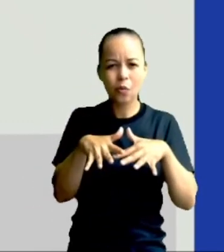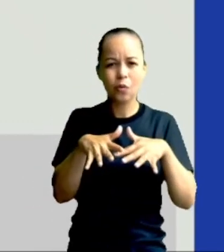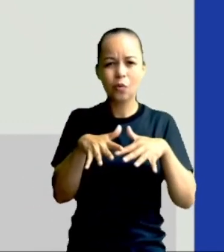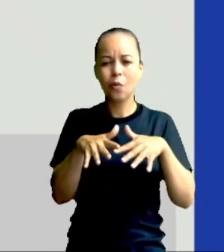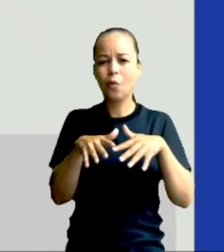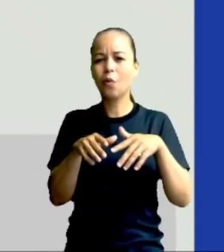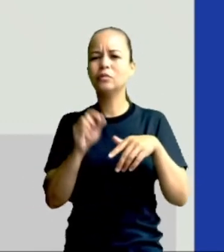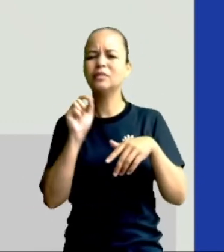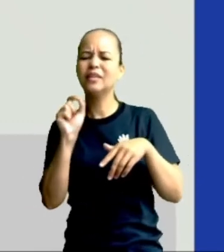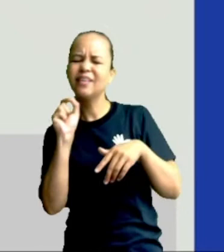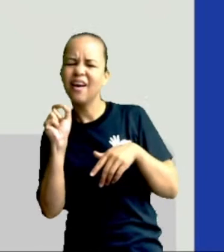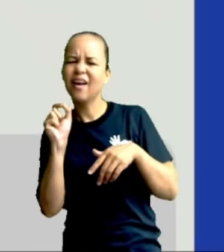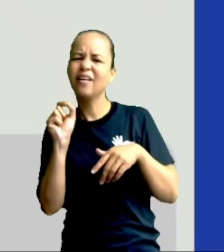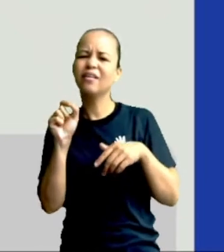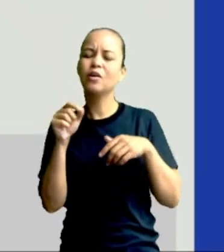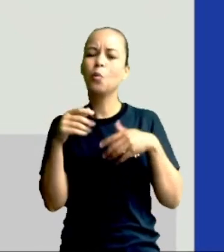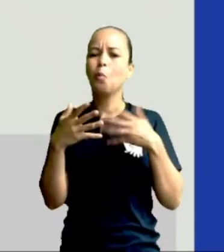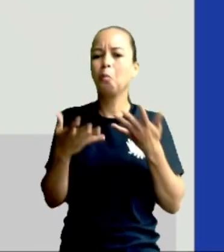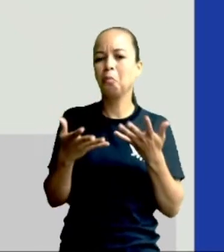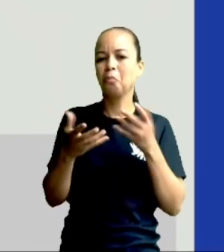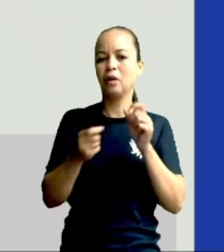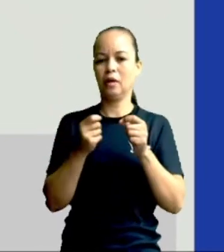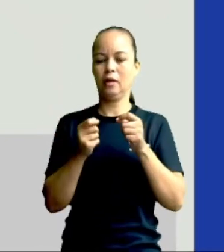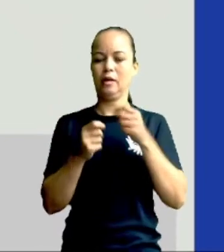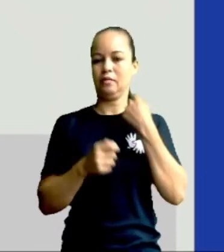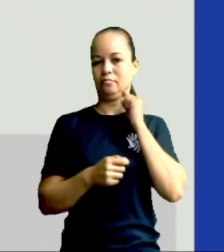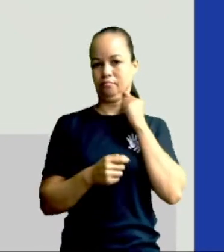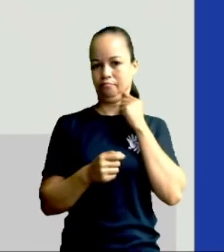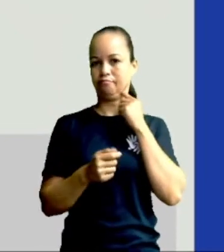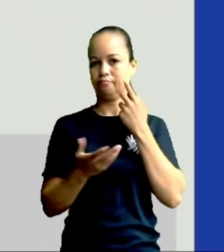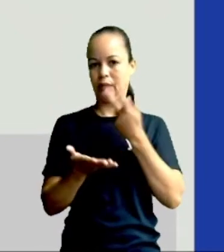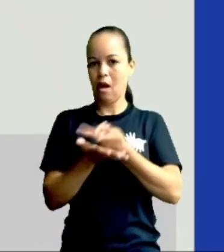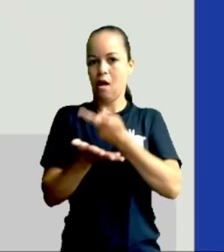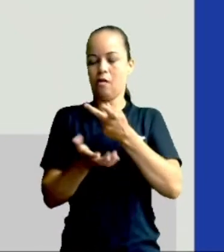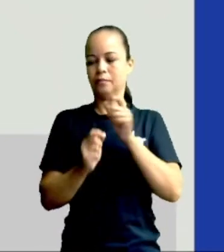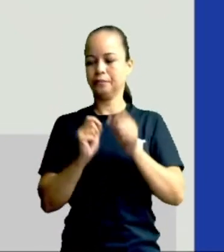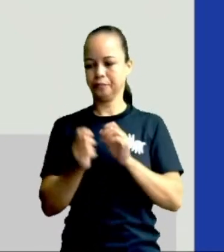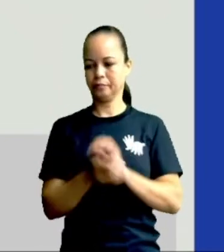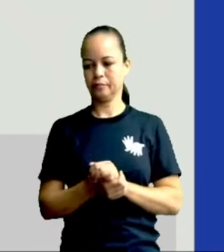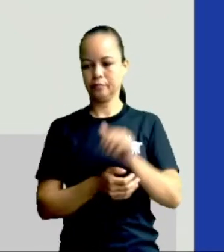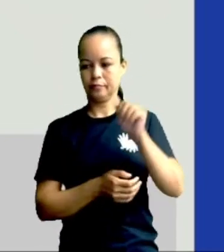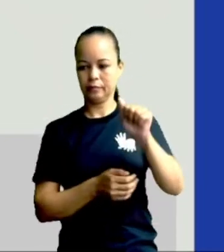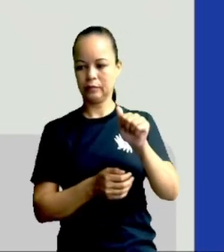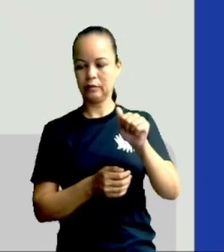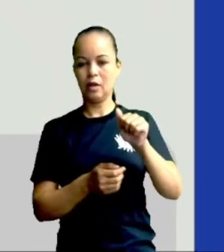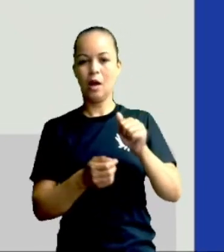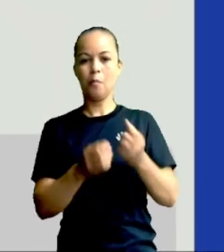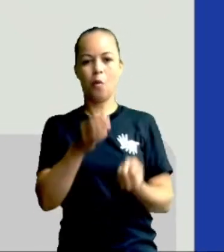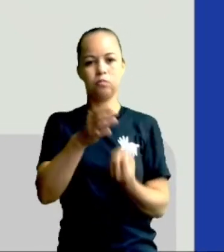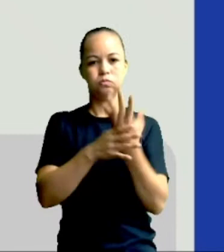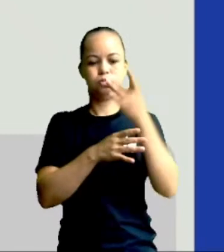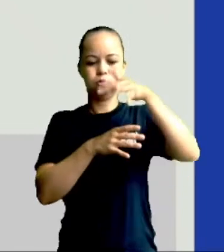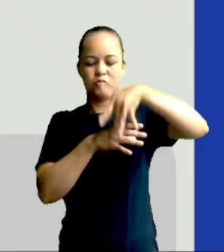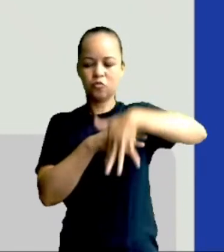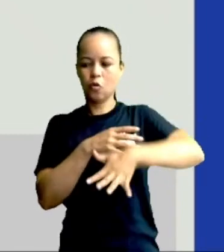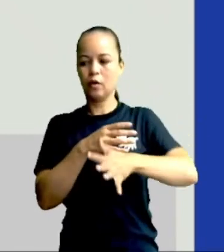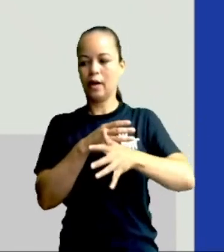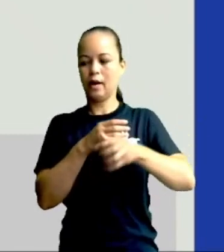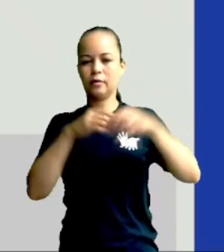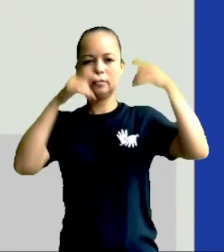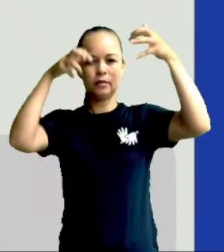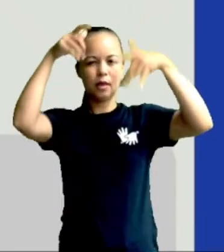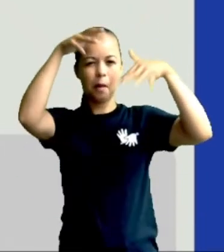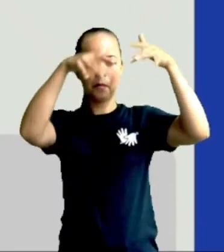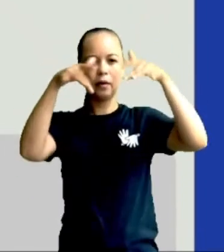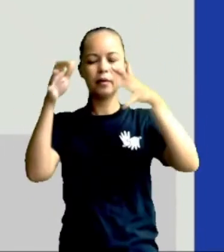de que a poluição é provocada? Letra A, por vulcões e neblinas. Letra B,